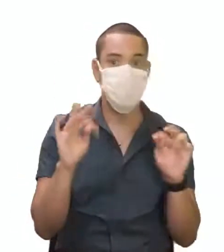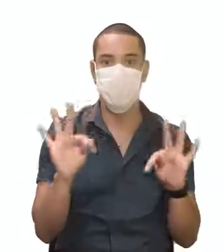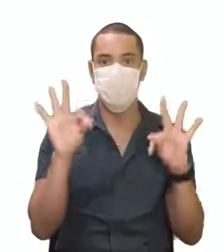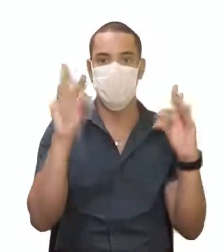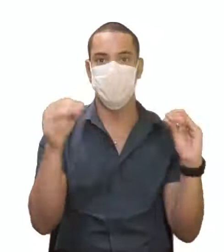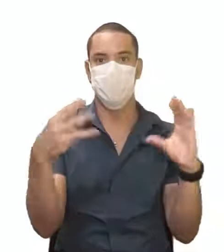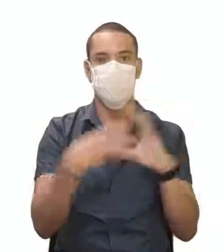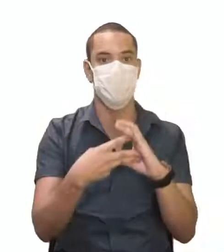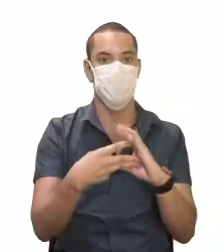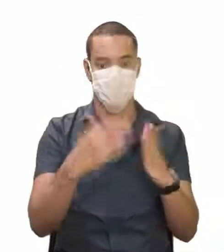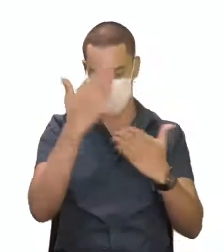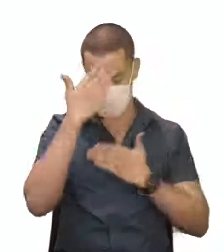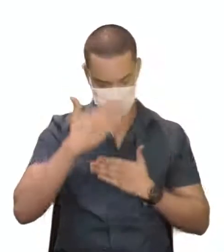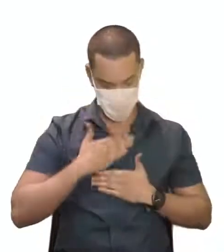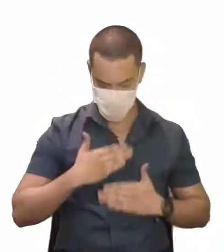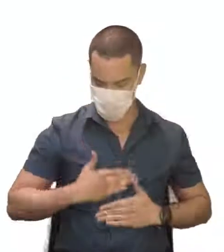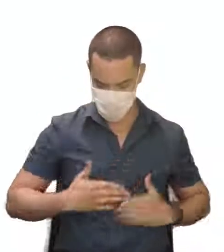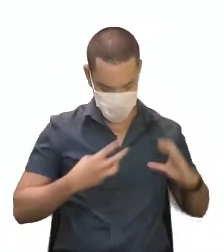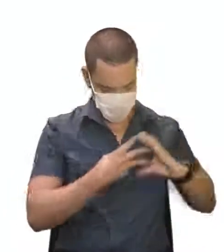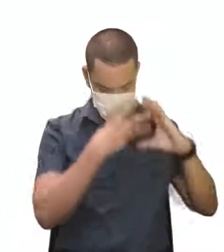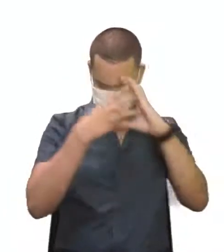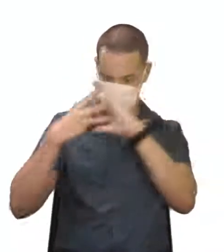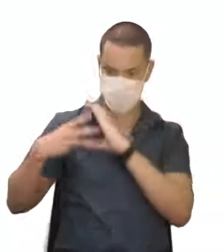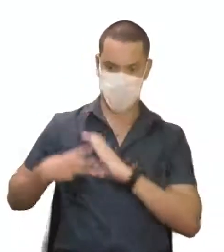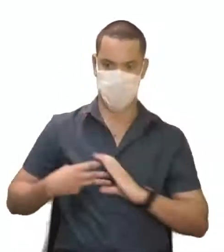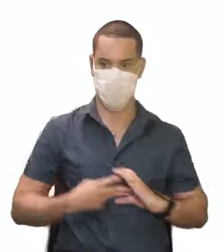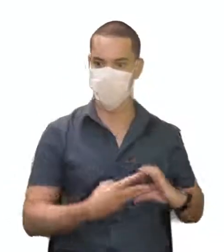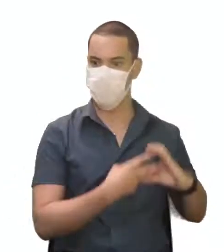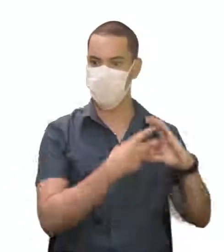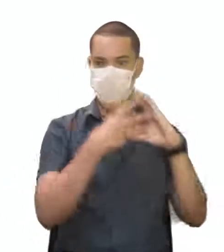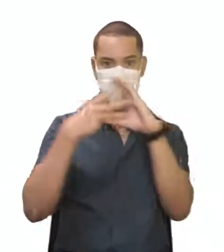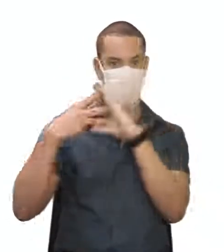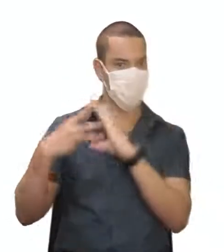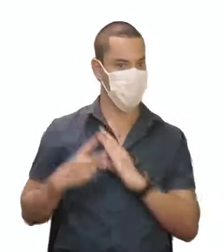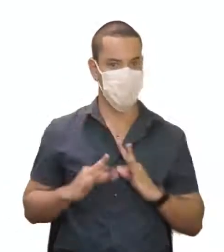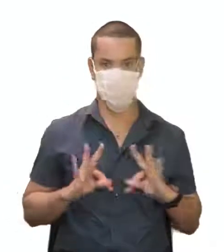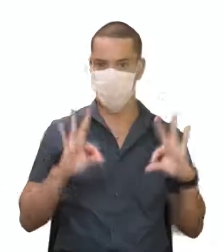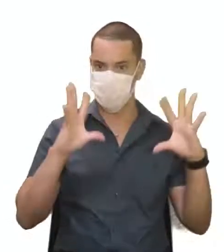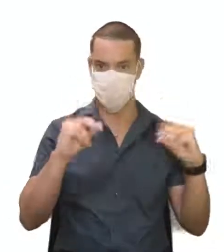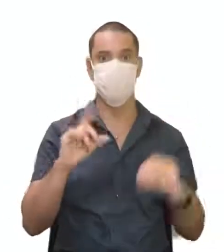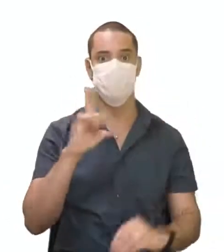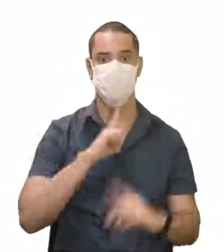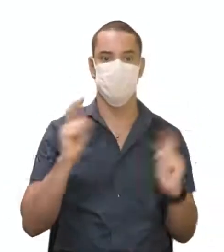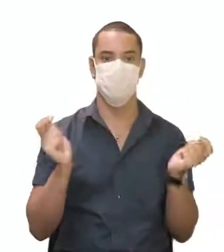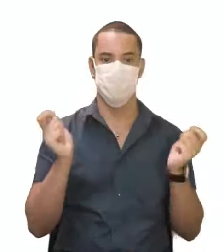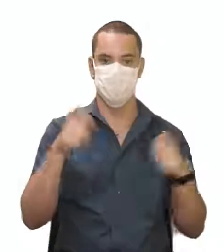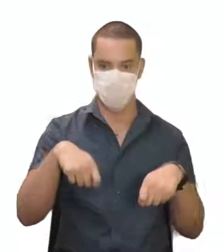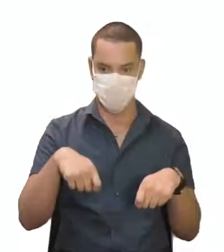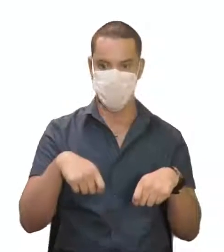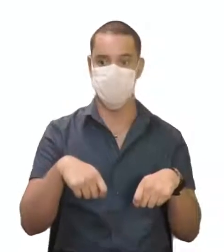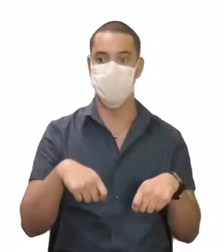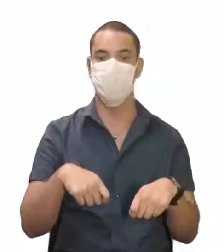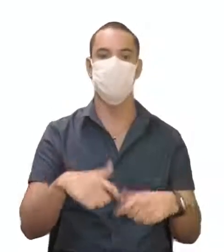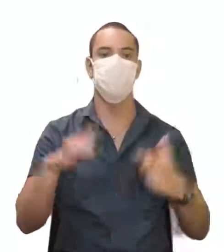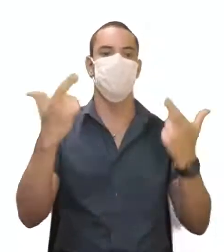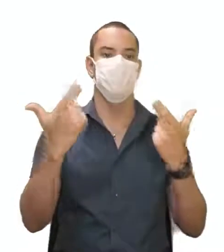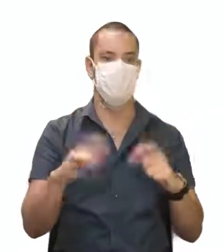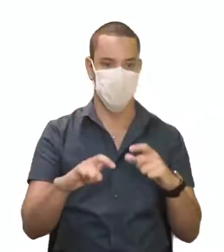células que constituem o teu corpo. Todo o teu corpo tem células somáticas.